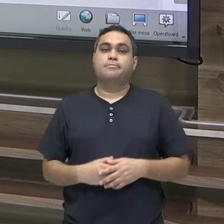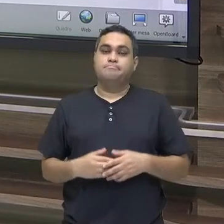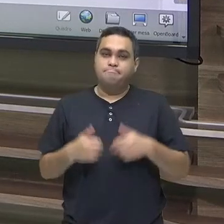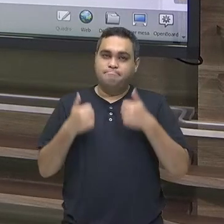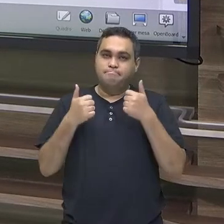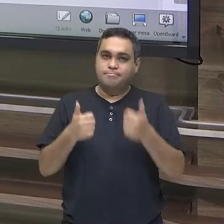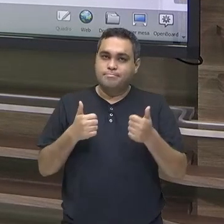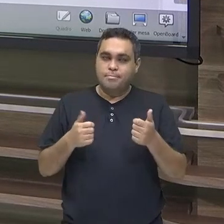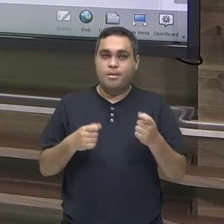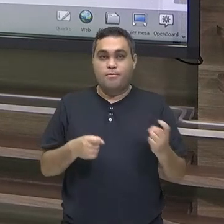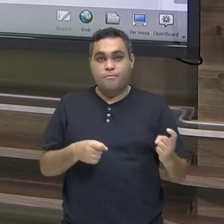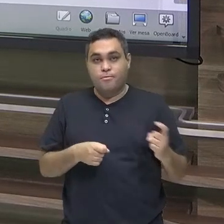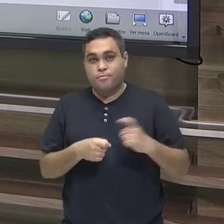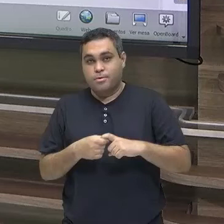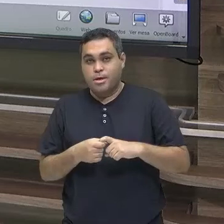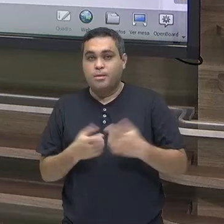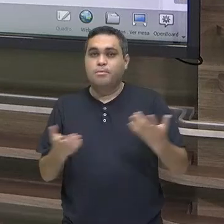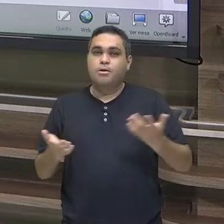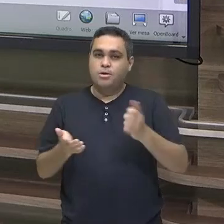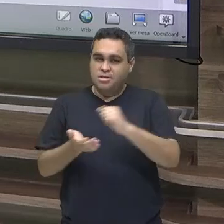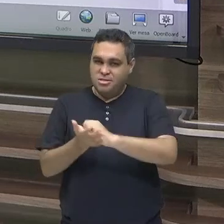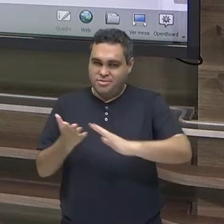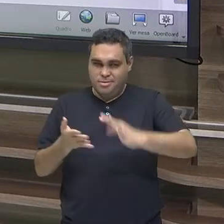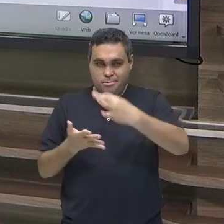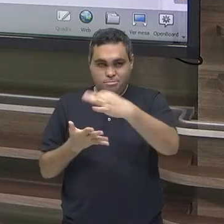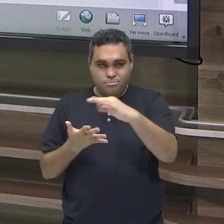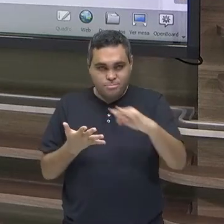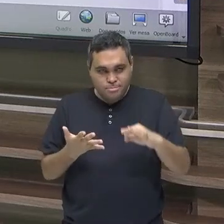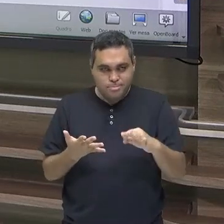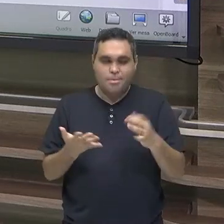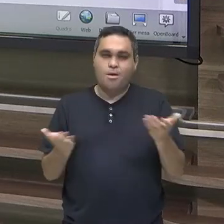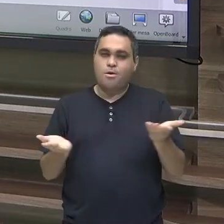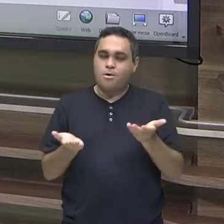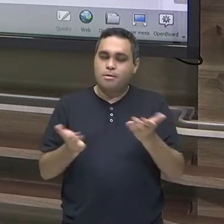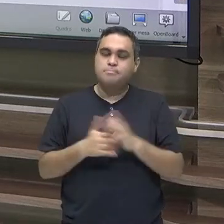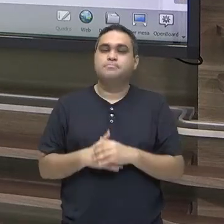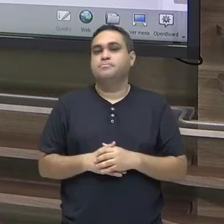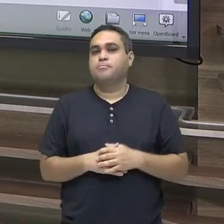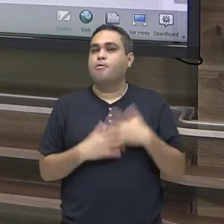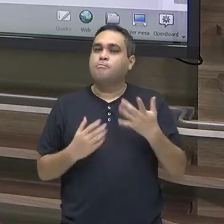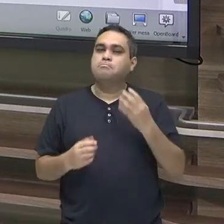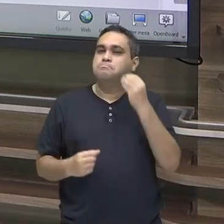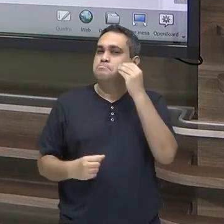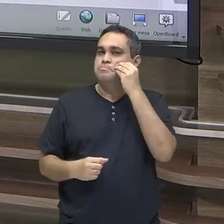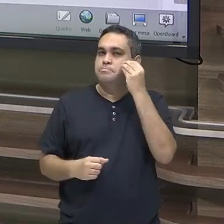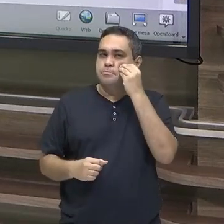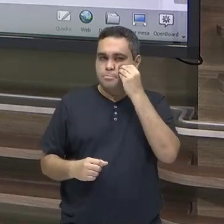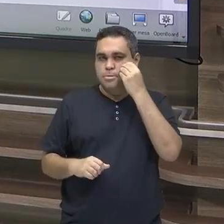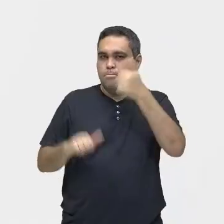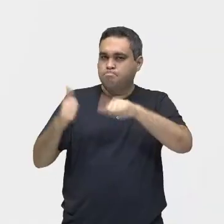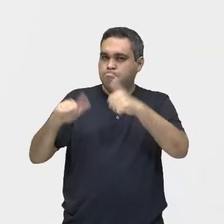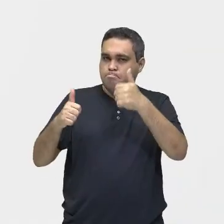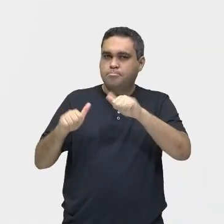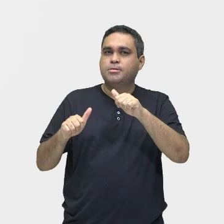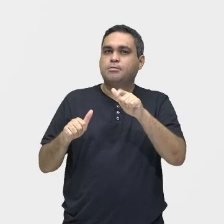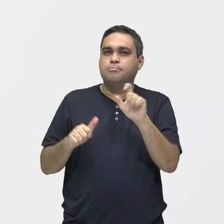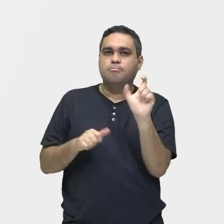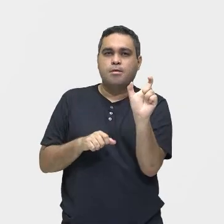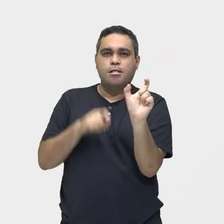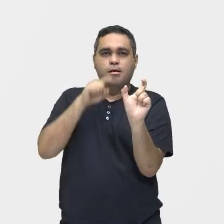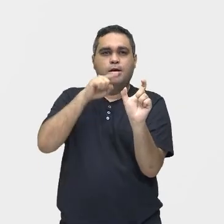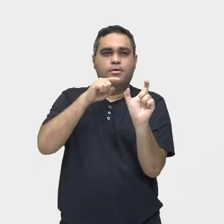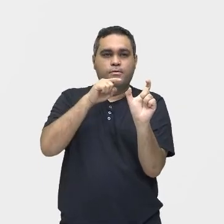Muito bem, retornamos com vocês aqui para fazermos a correção do exercício. Vamos verificar aí na análise do verbo, né, do